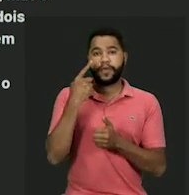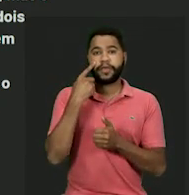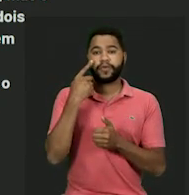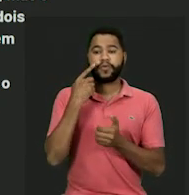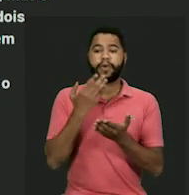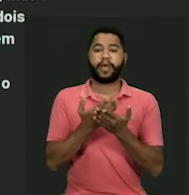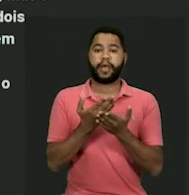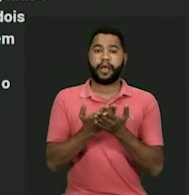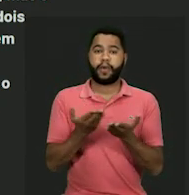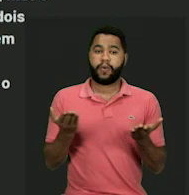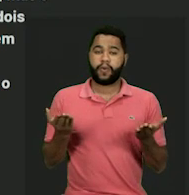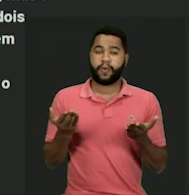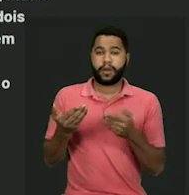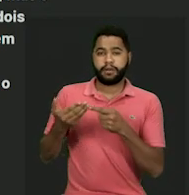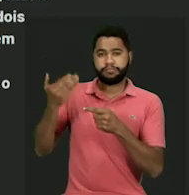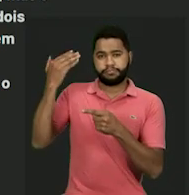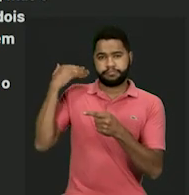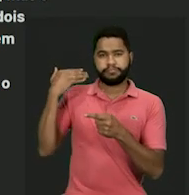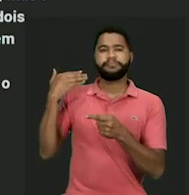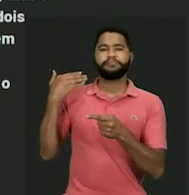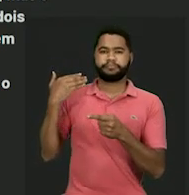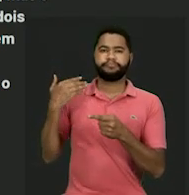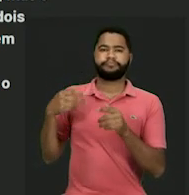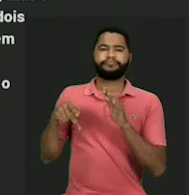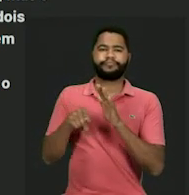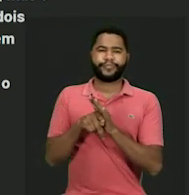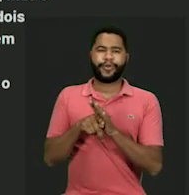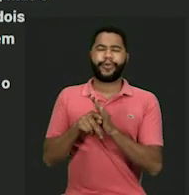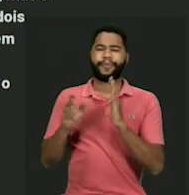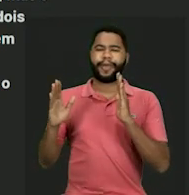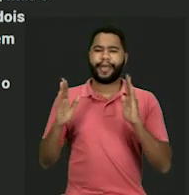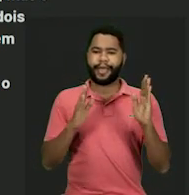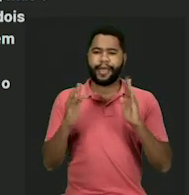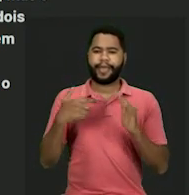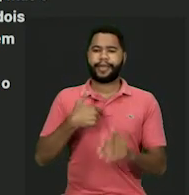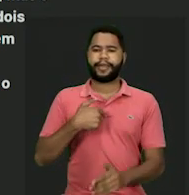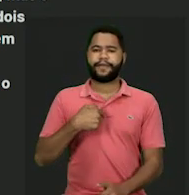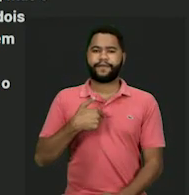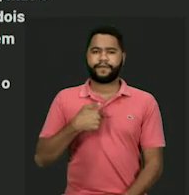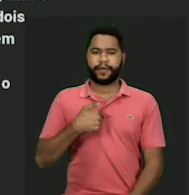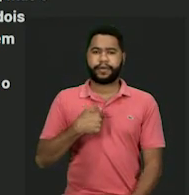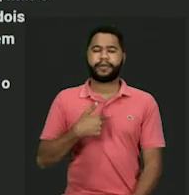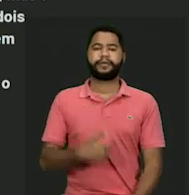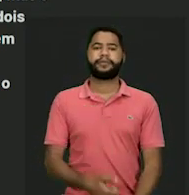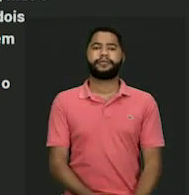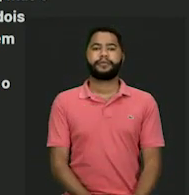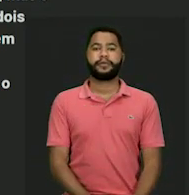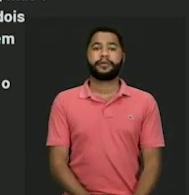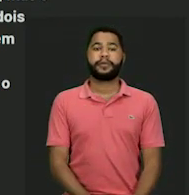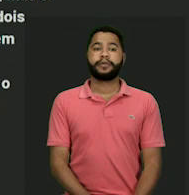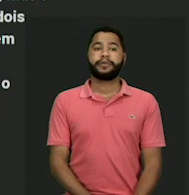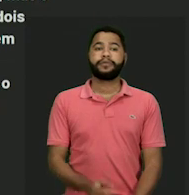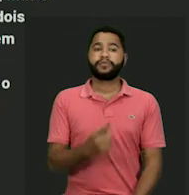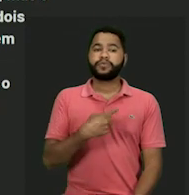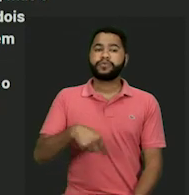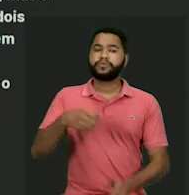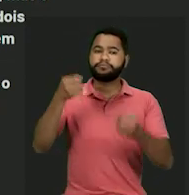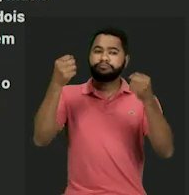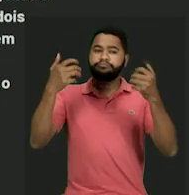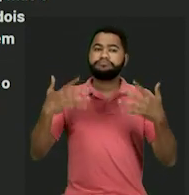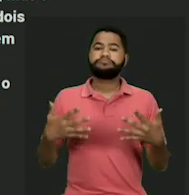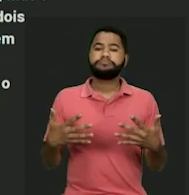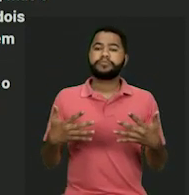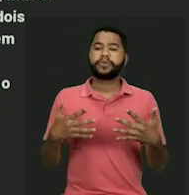aula anterior, quanto nós falamos da primeira fase da Era Vargas, nas duas primeiras fases da Era Vargas, nós falamos muito dessa